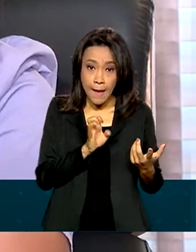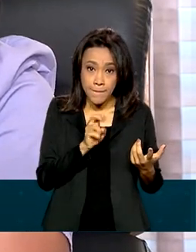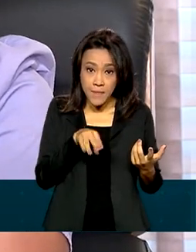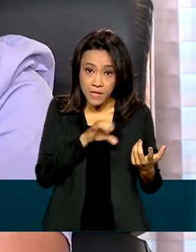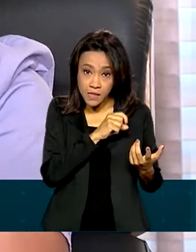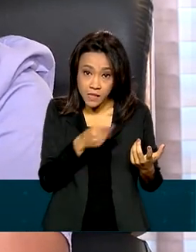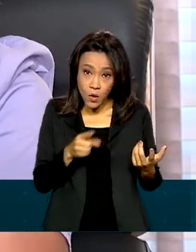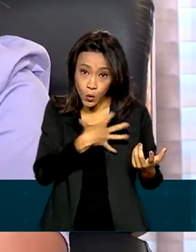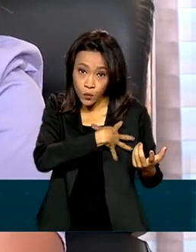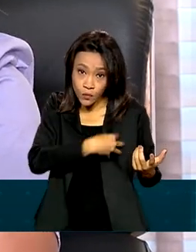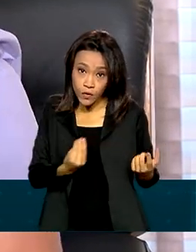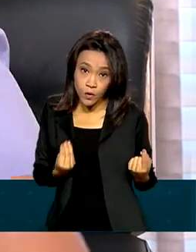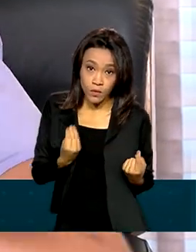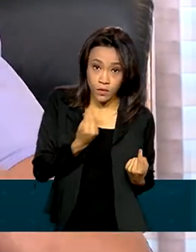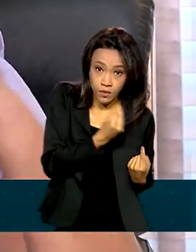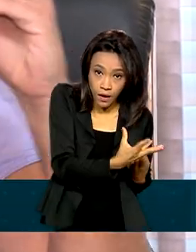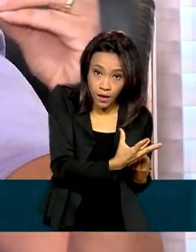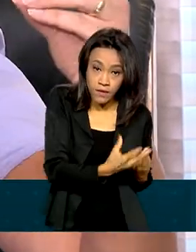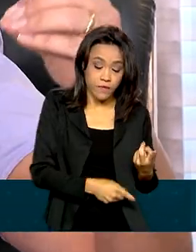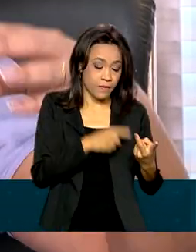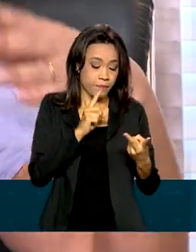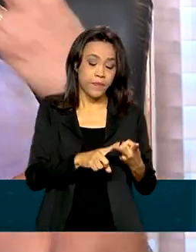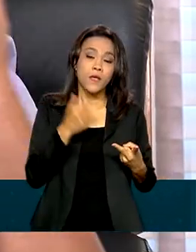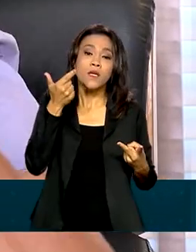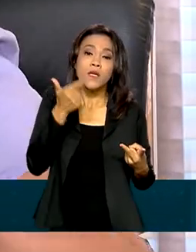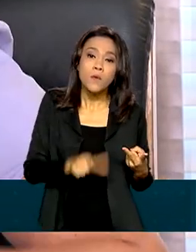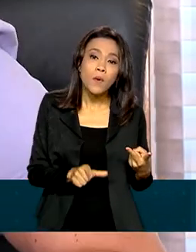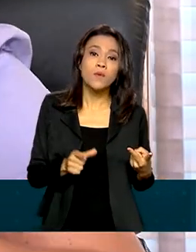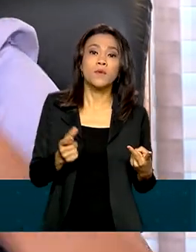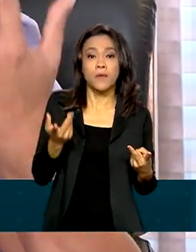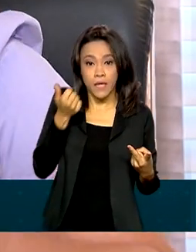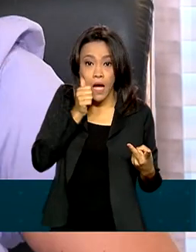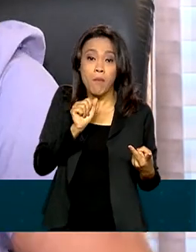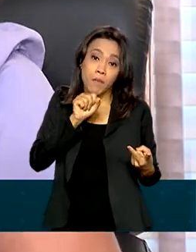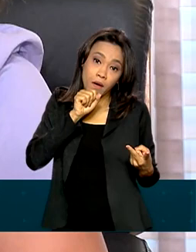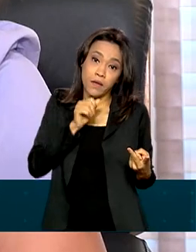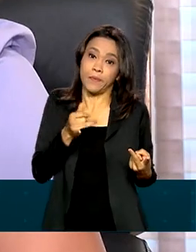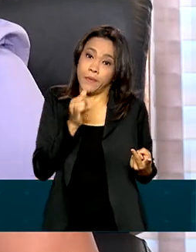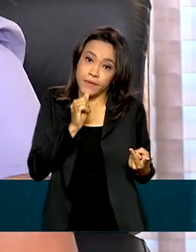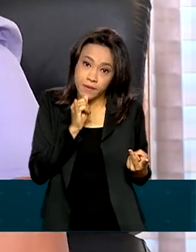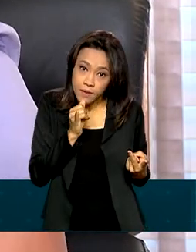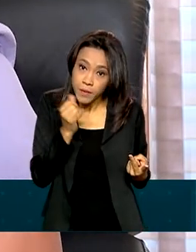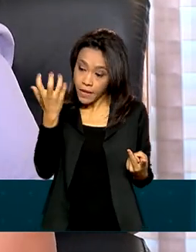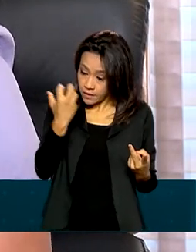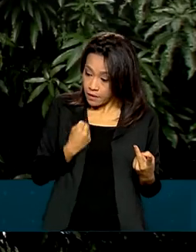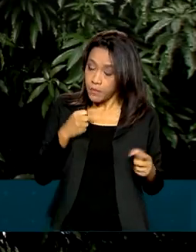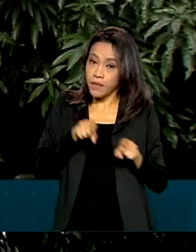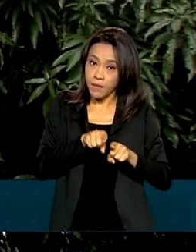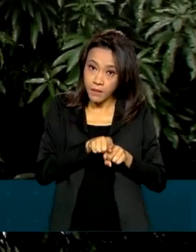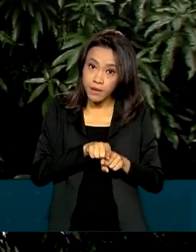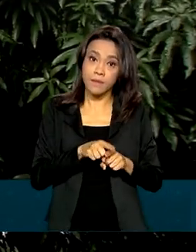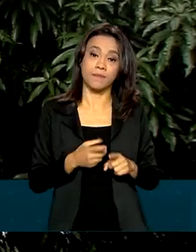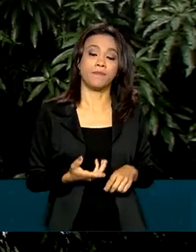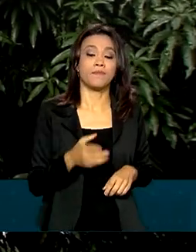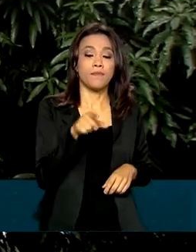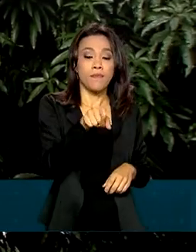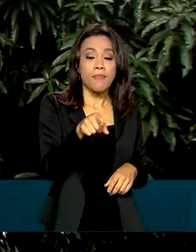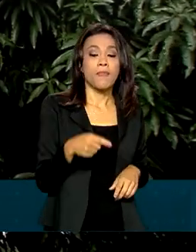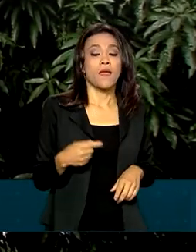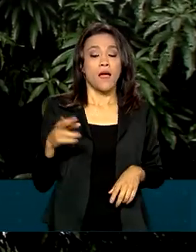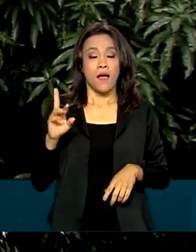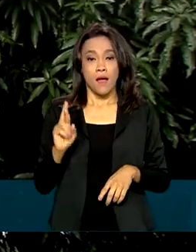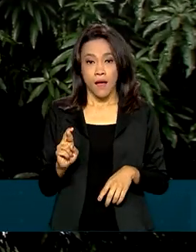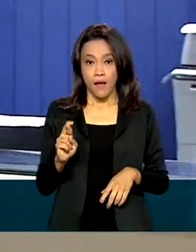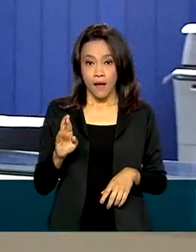filho estava recebendo com o rendimento que a mãe, vamos dar um exemplo aqui, da mãe recebia. Segundo a Receita Federal,